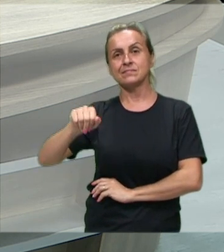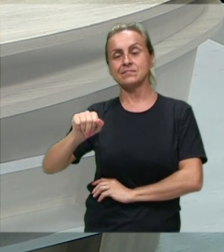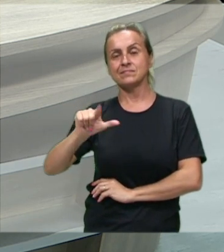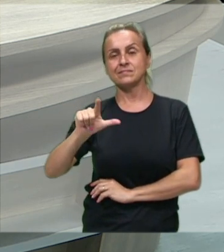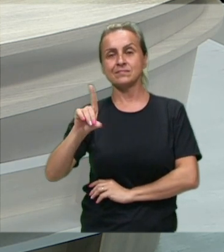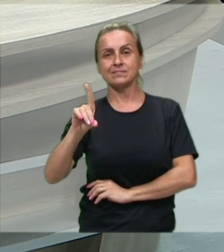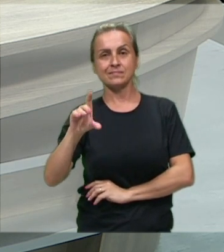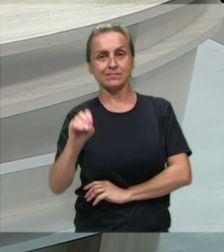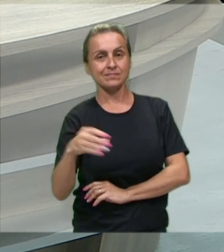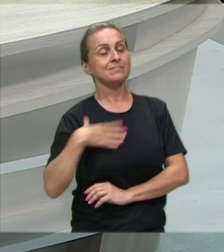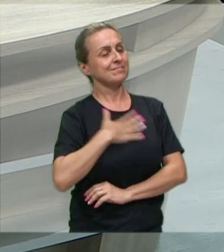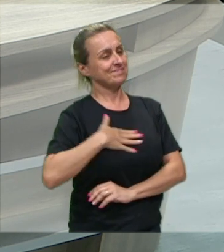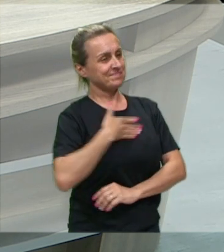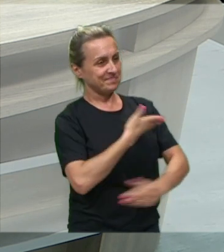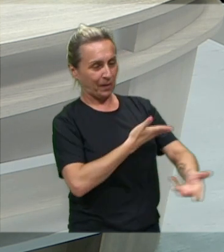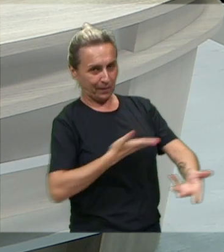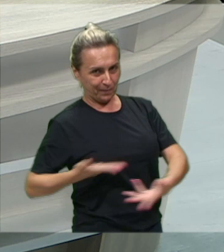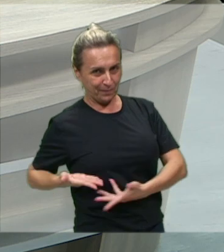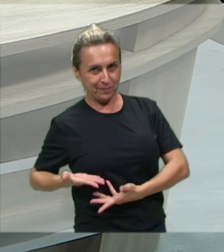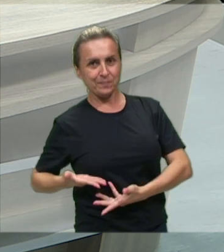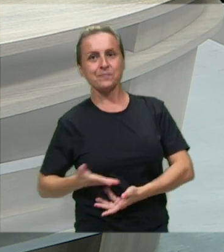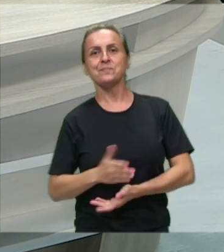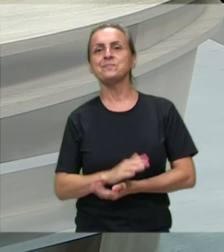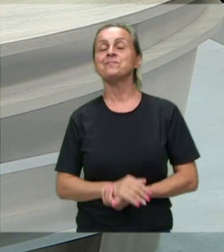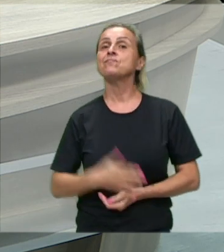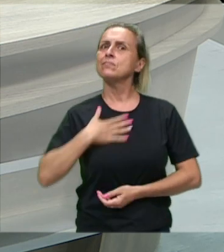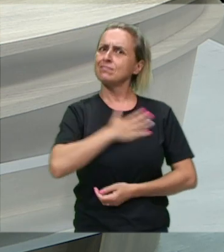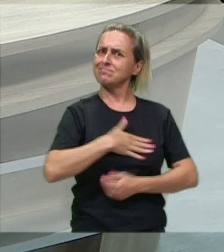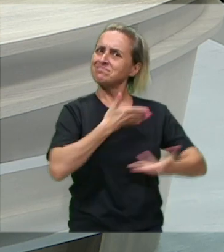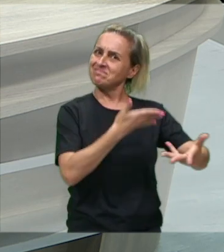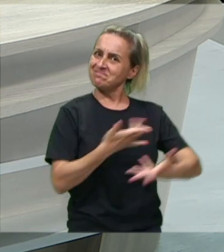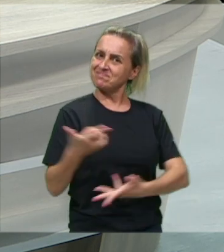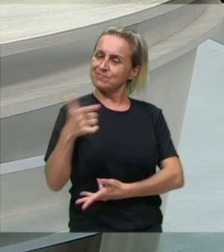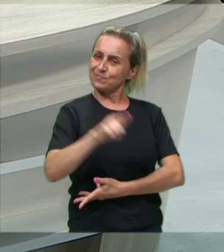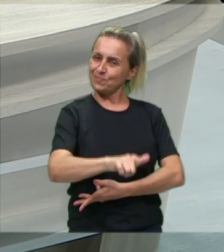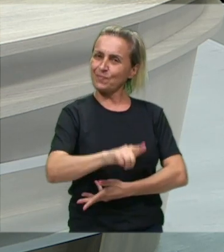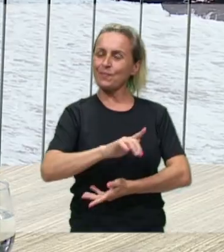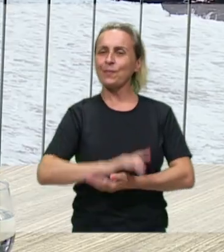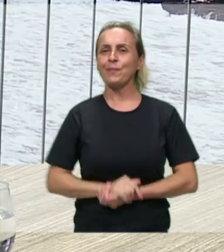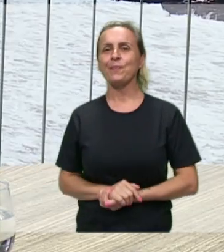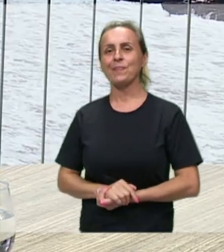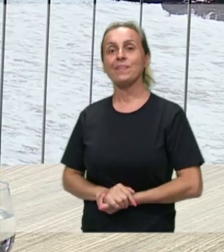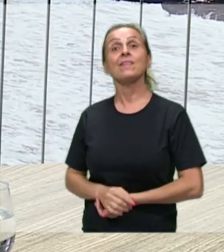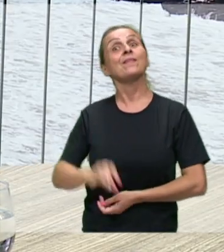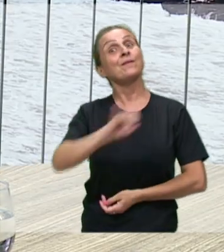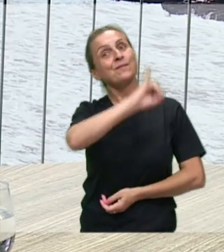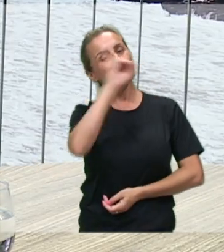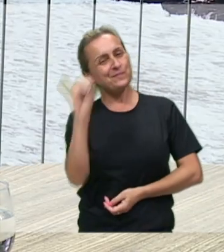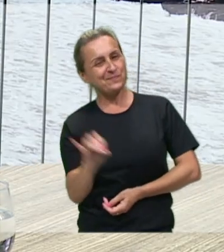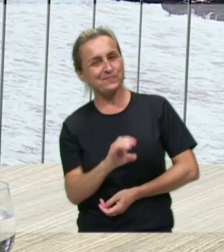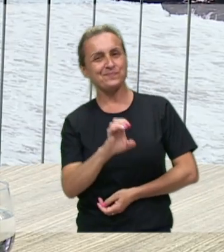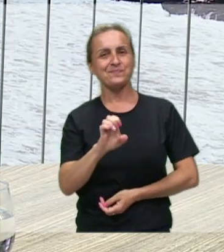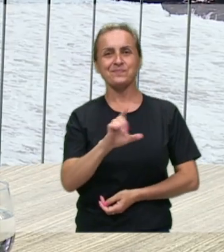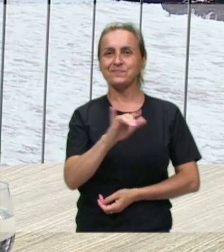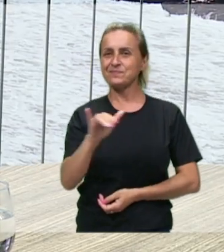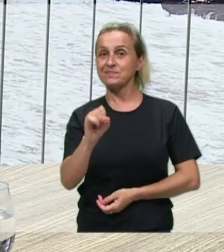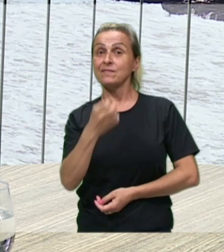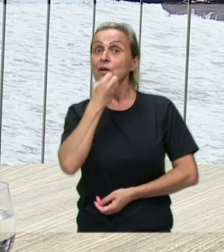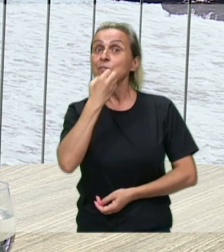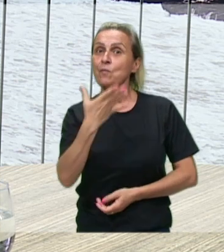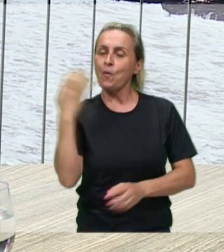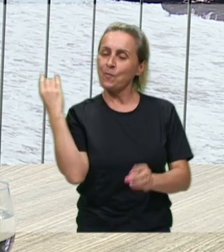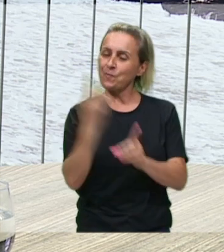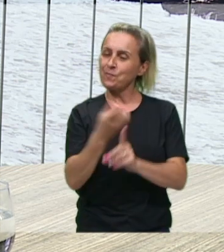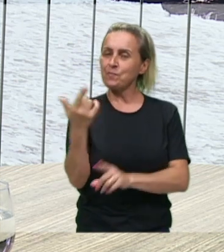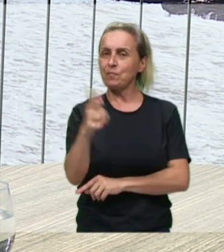Aguinaldo, muito bem-vindo aqui. Prazer te receber mais uma vez, né? Que bom. Olá, Elis. Que bom nos encontrarmos aqui novamente.